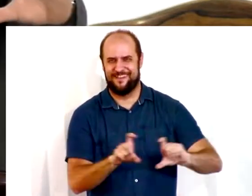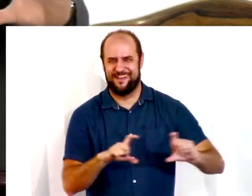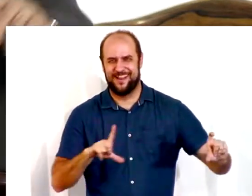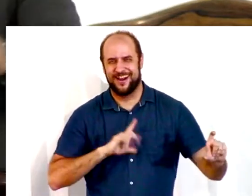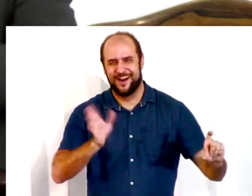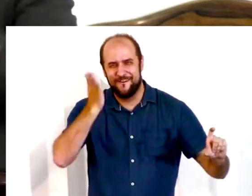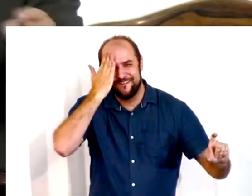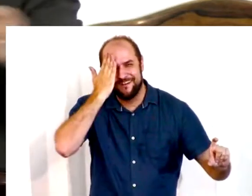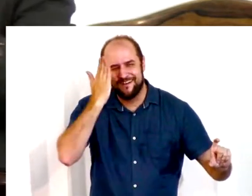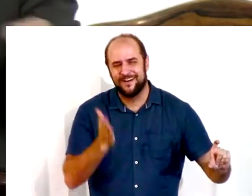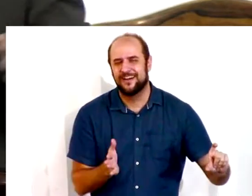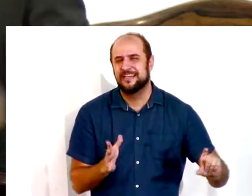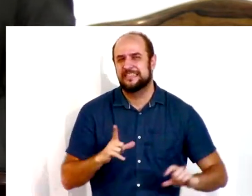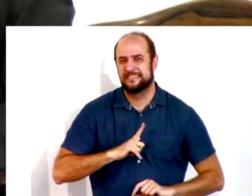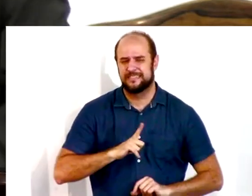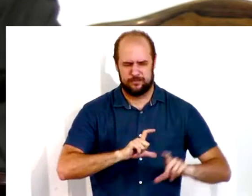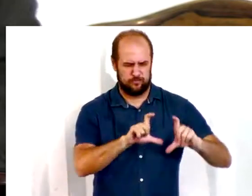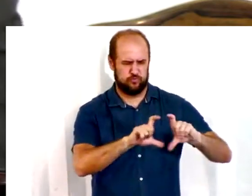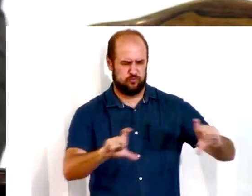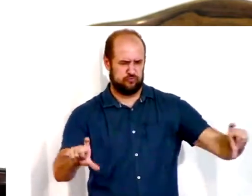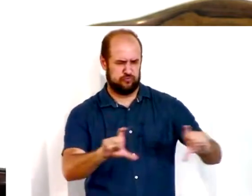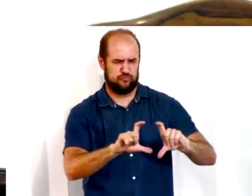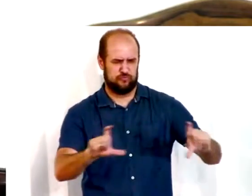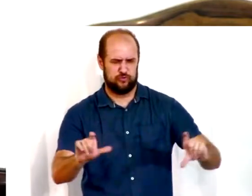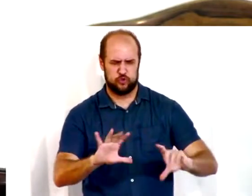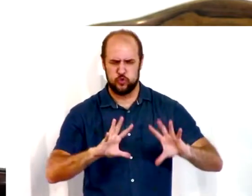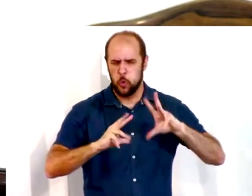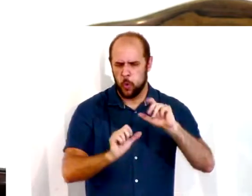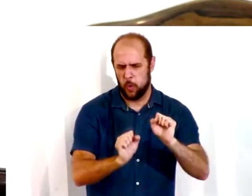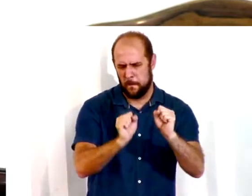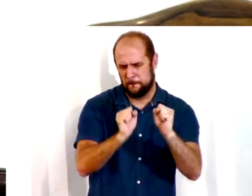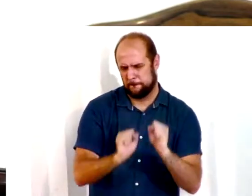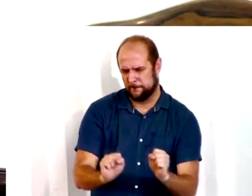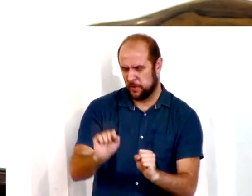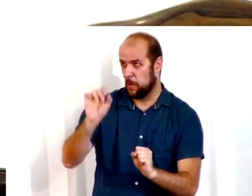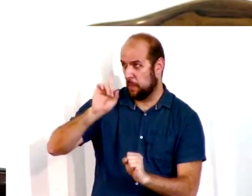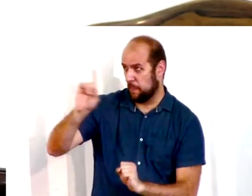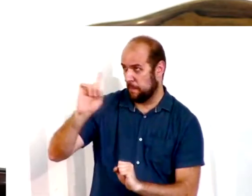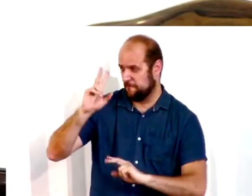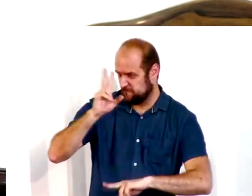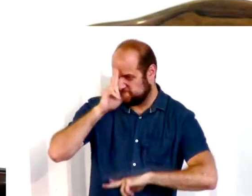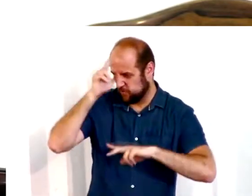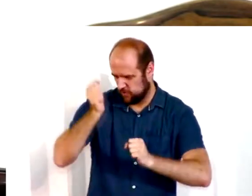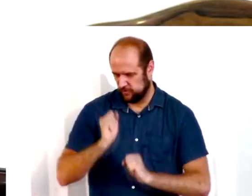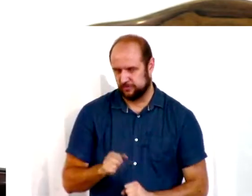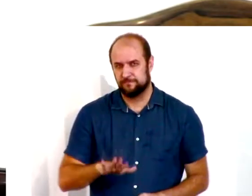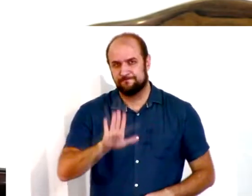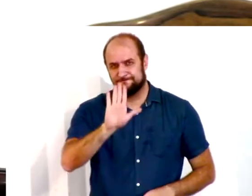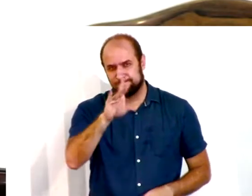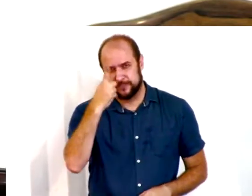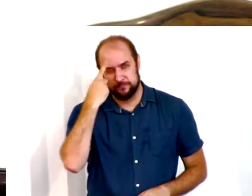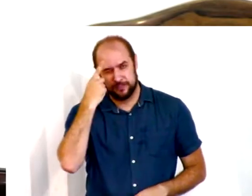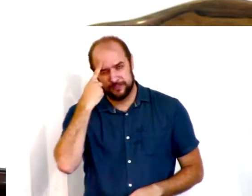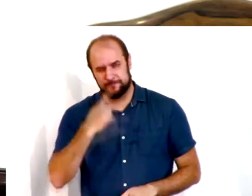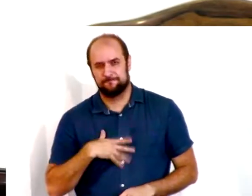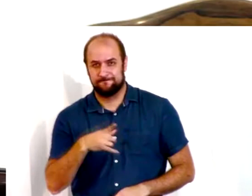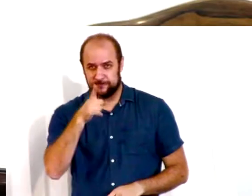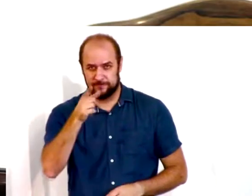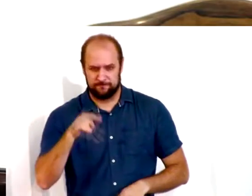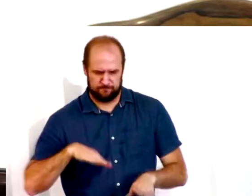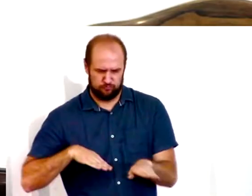lá no paralama escrito: tudo posso naquele que me fortalece. Pense comigo, você está atrás de um caminhoneiro que